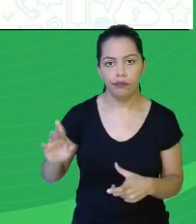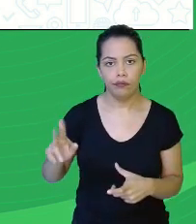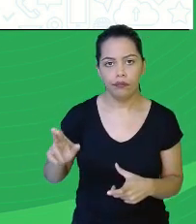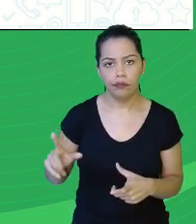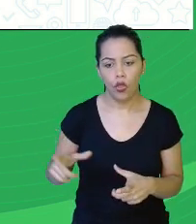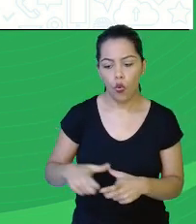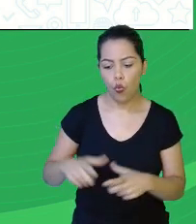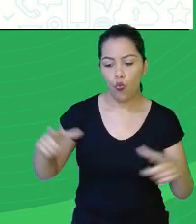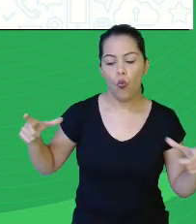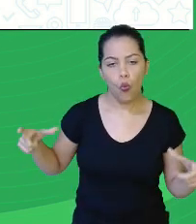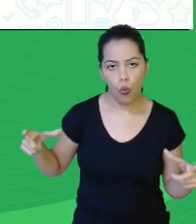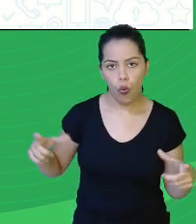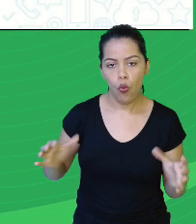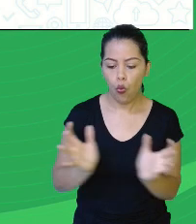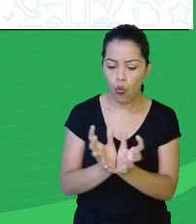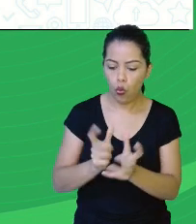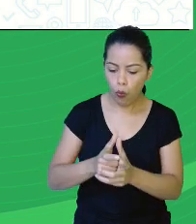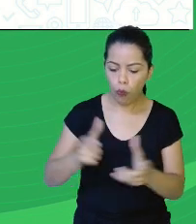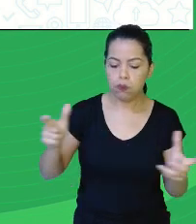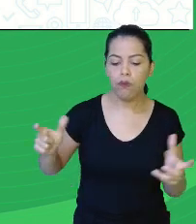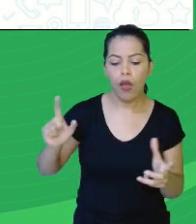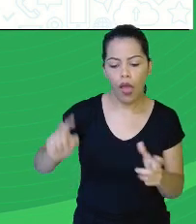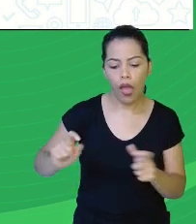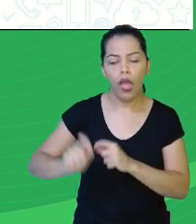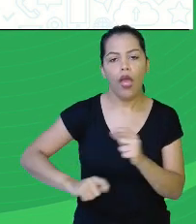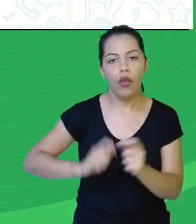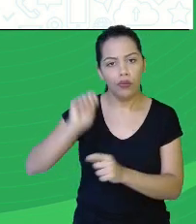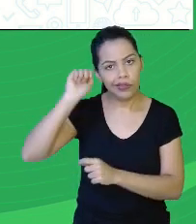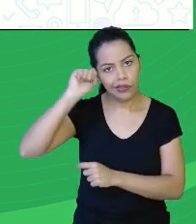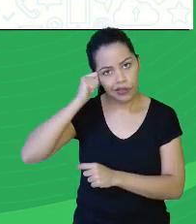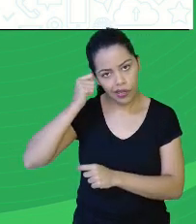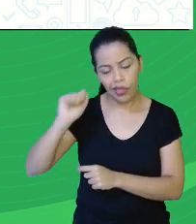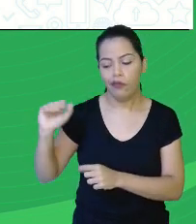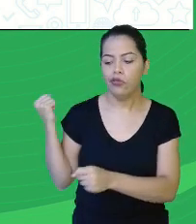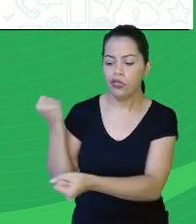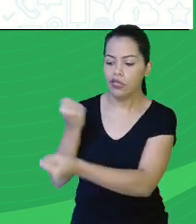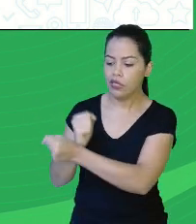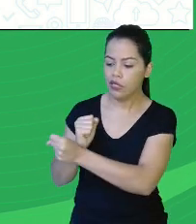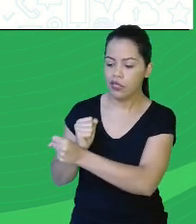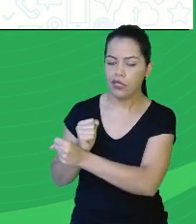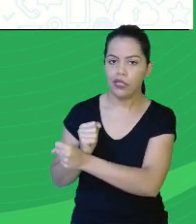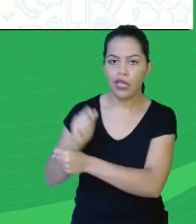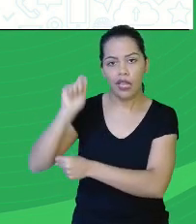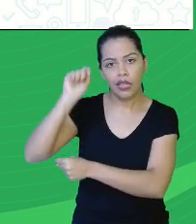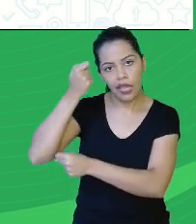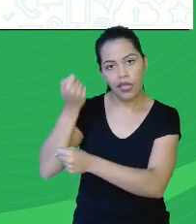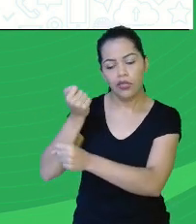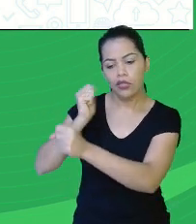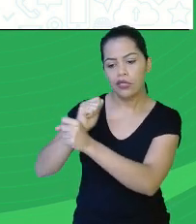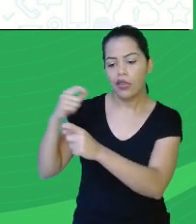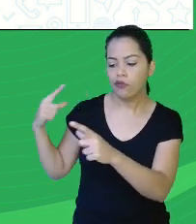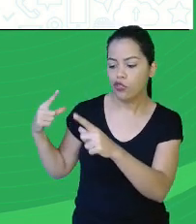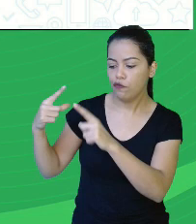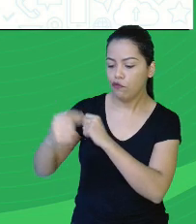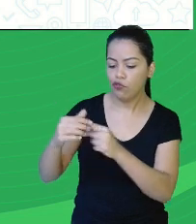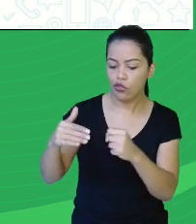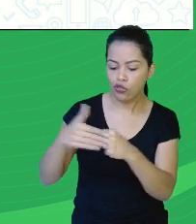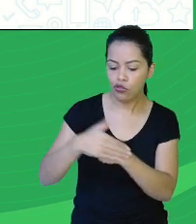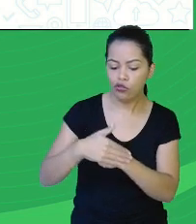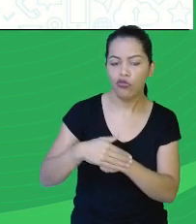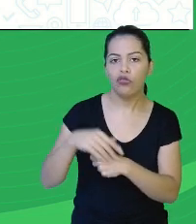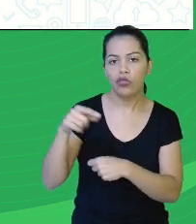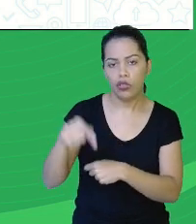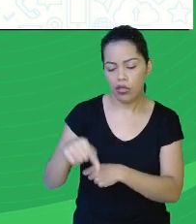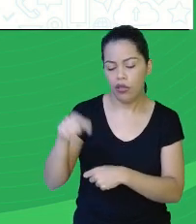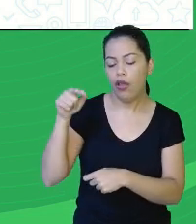o grupo principal. O grupo principal eram os escravos, os negros escravizados que fugiam dos